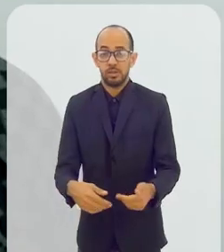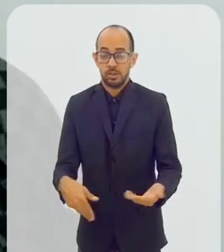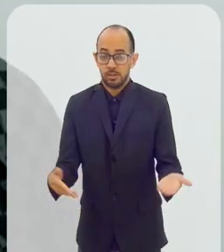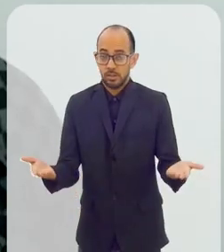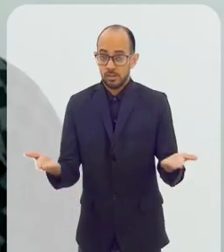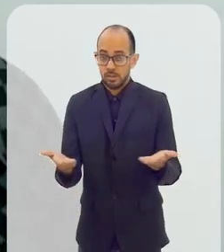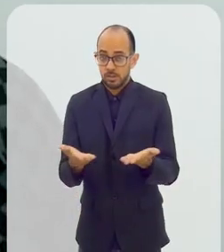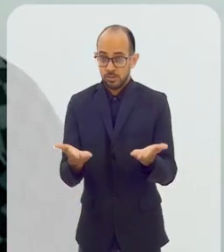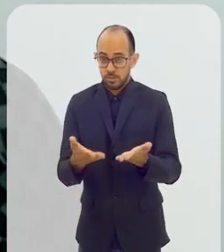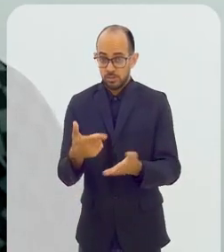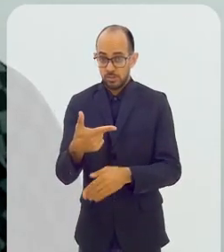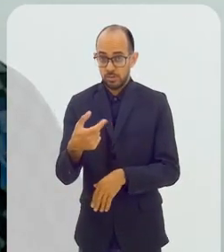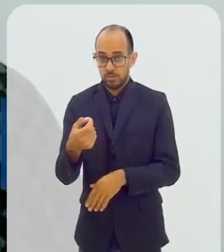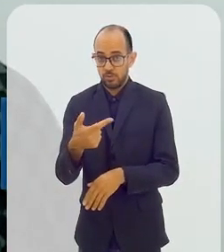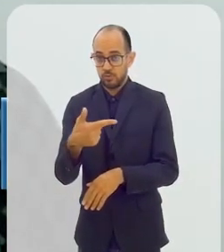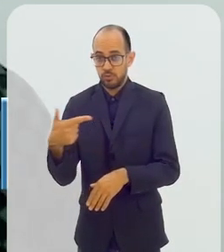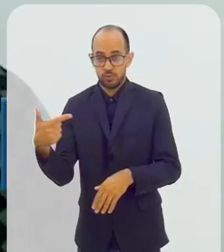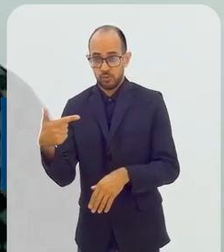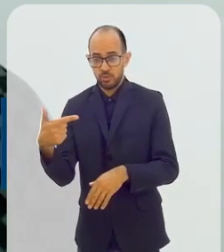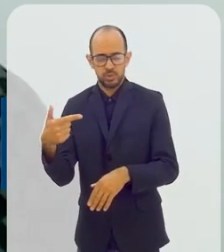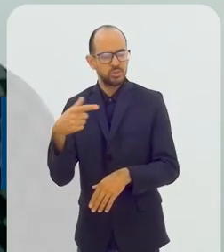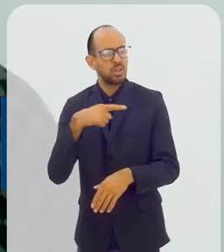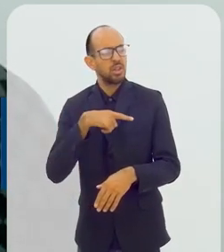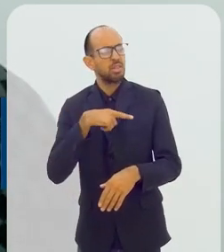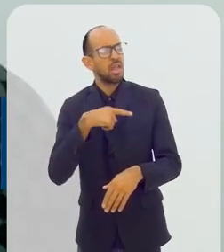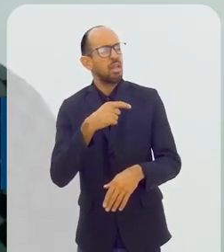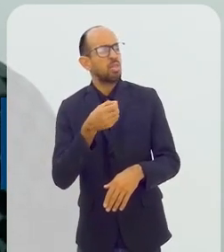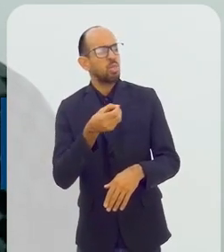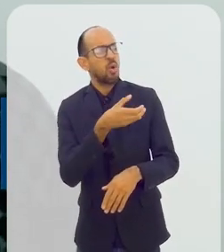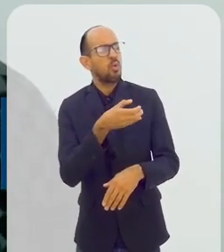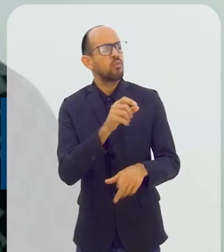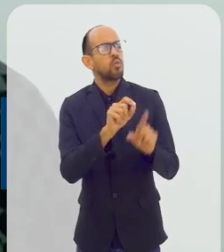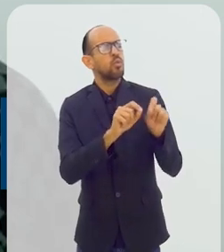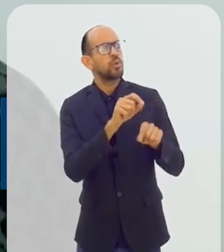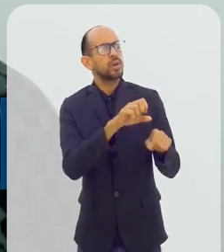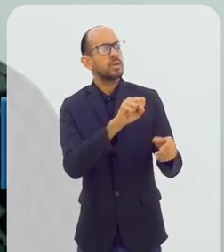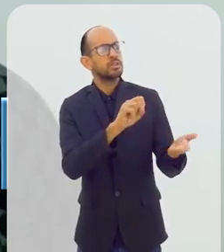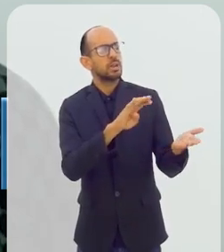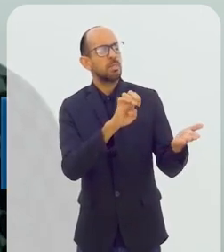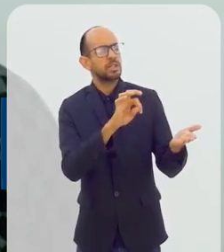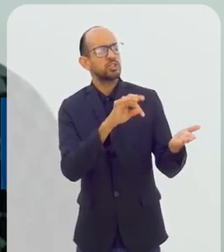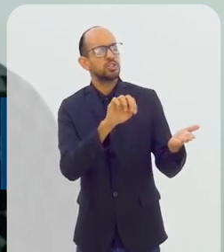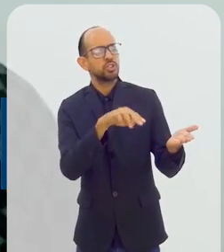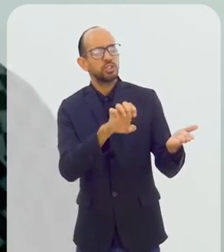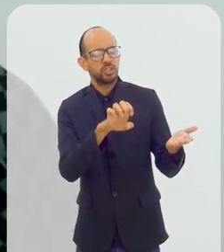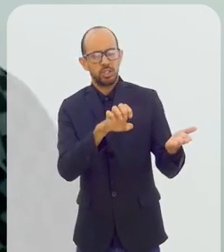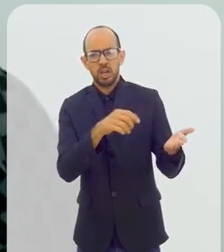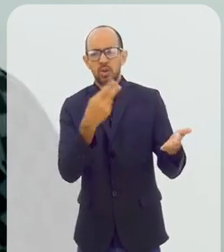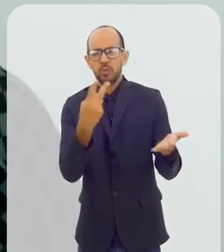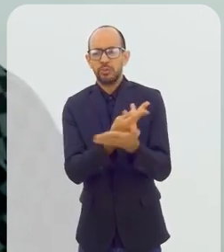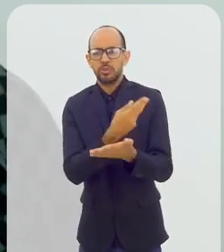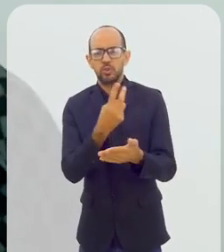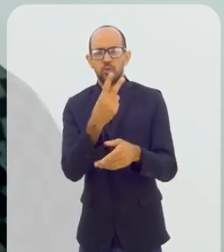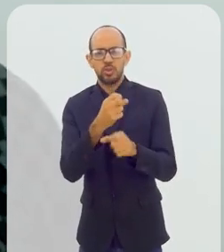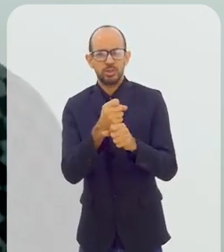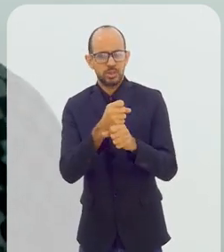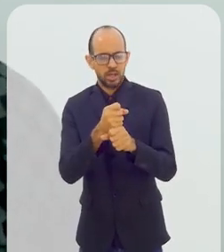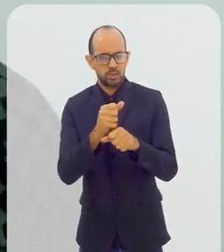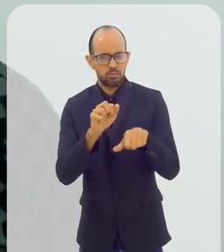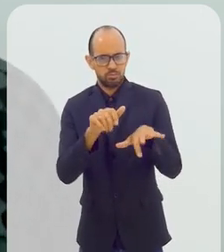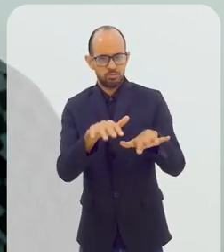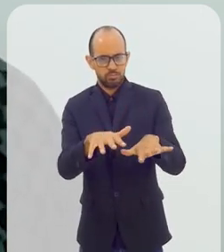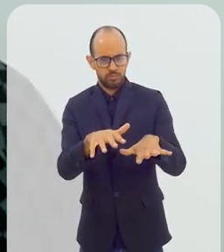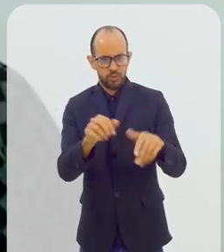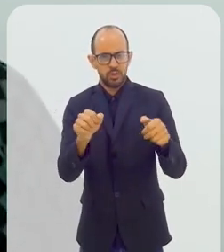Nesse ano, né, o que está previsto de novidade, Sabatini? A gente teve aí 2 anos de pandemia, o que tornou muitos dos